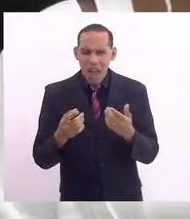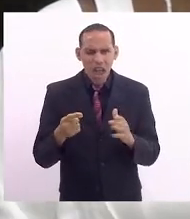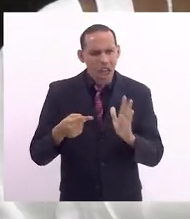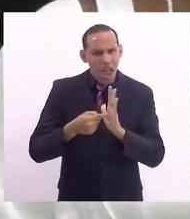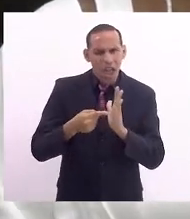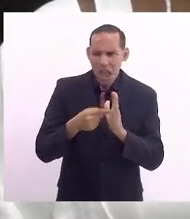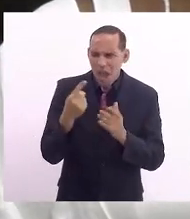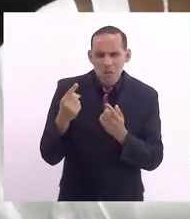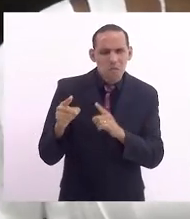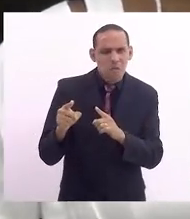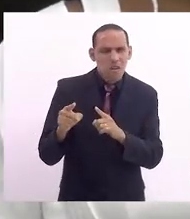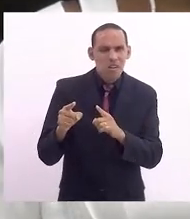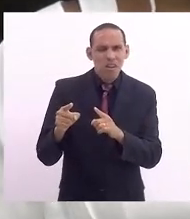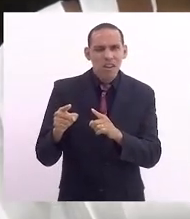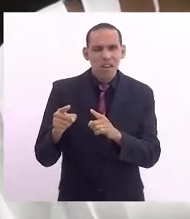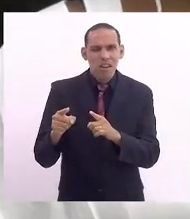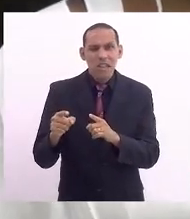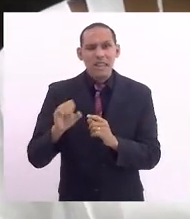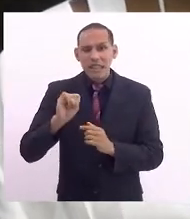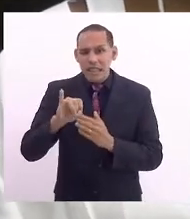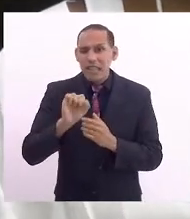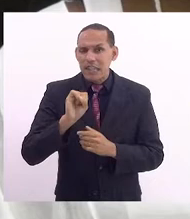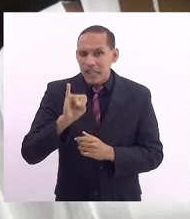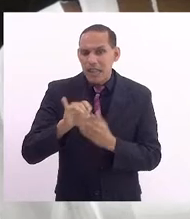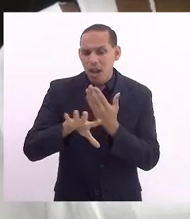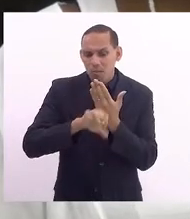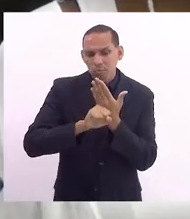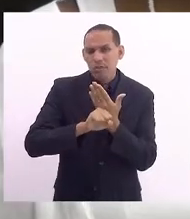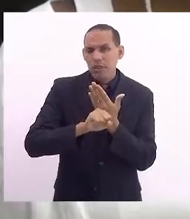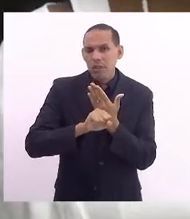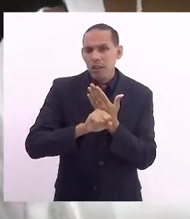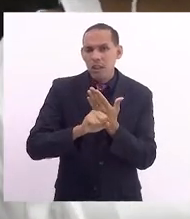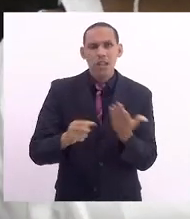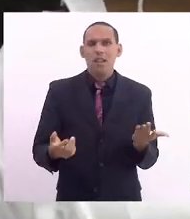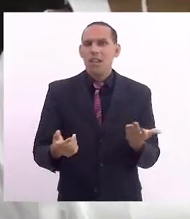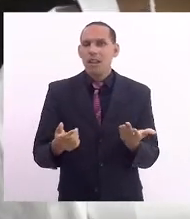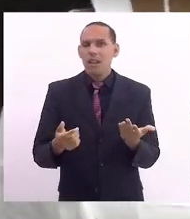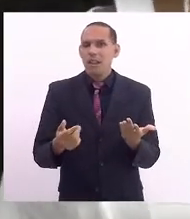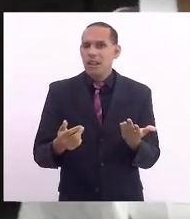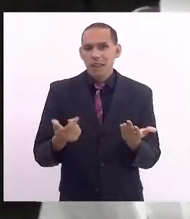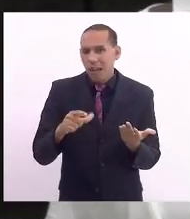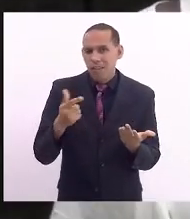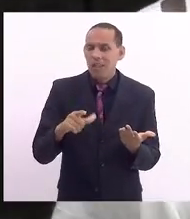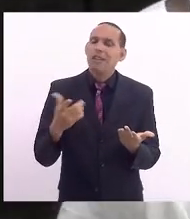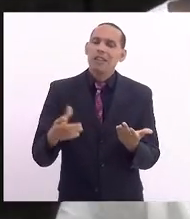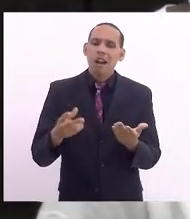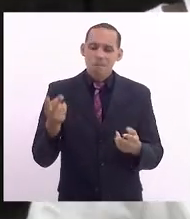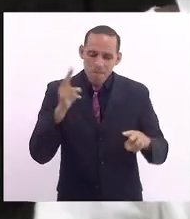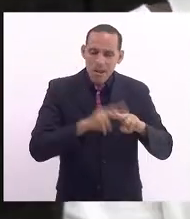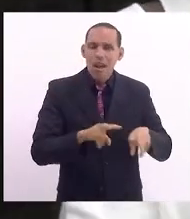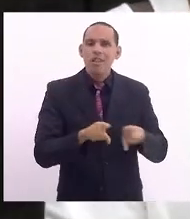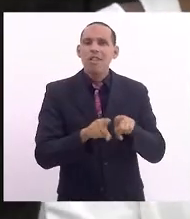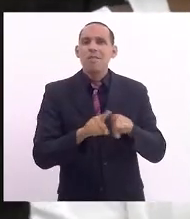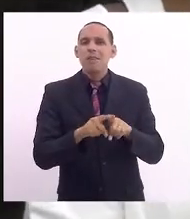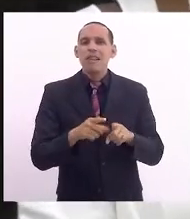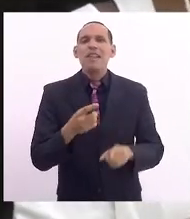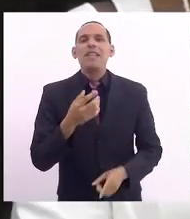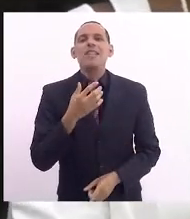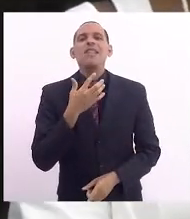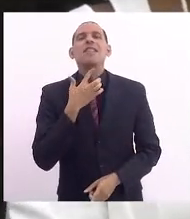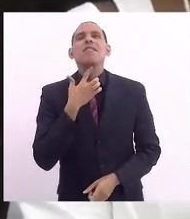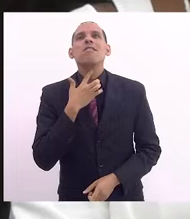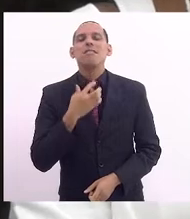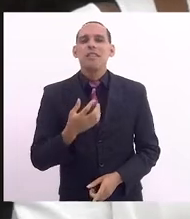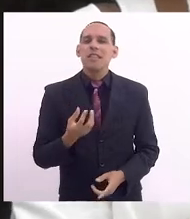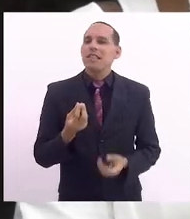acusar, se não for concreto isso, seja preso também, para sentir o gostinho do que é acusar os outros sem